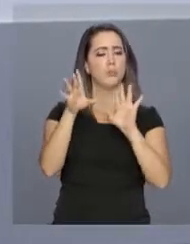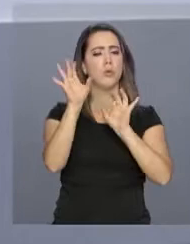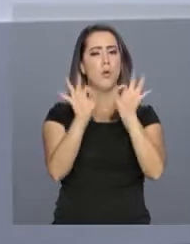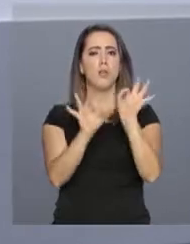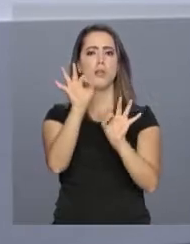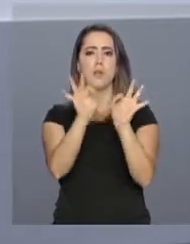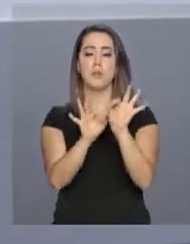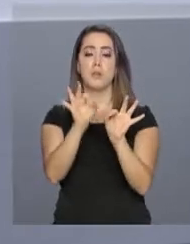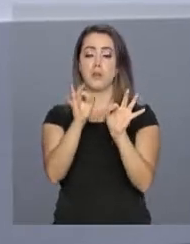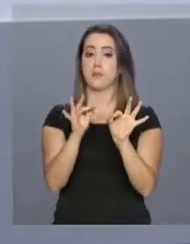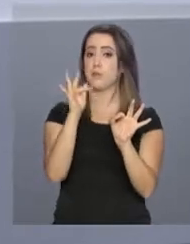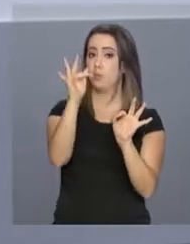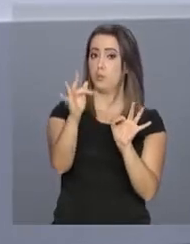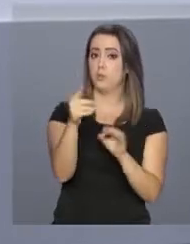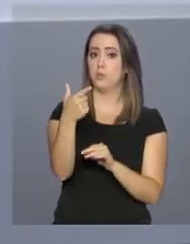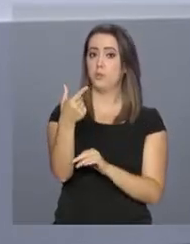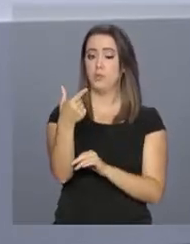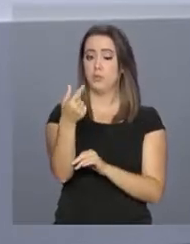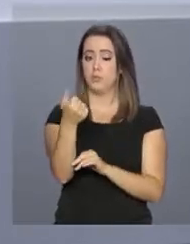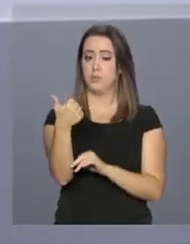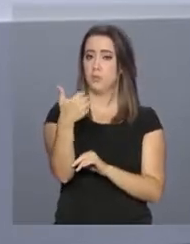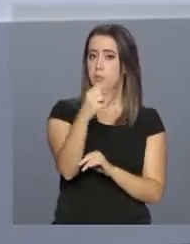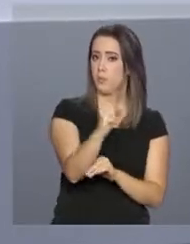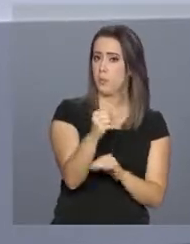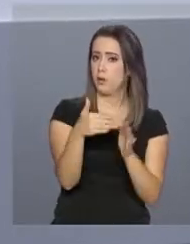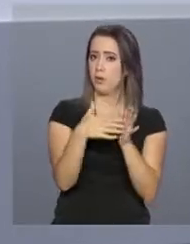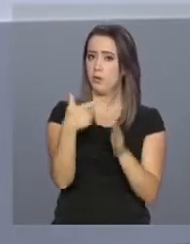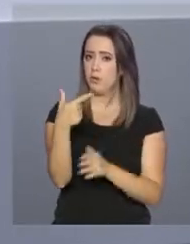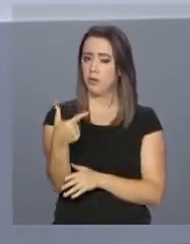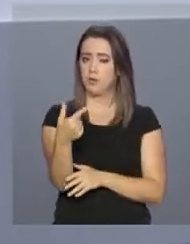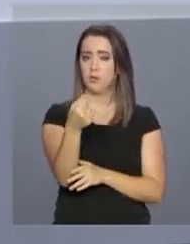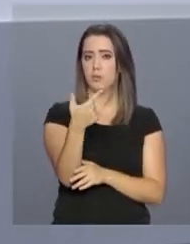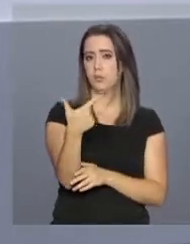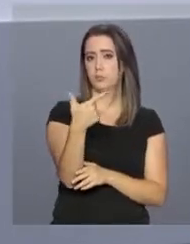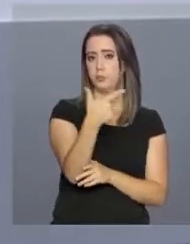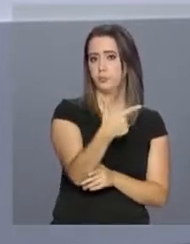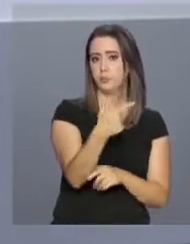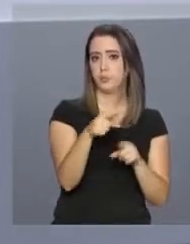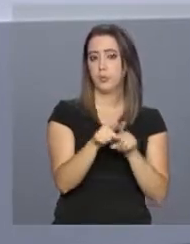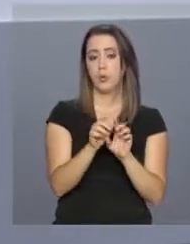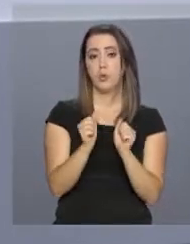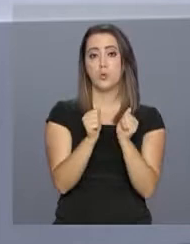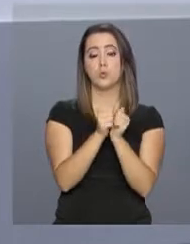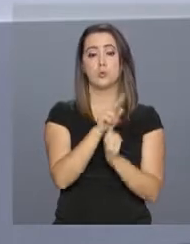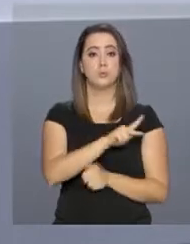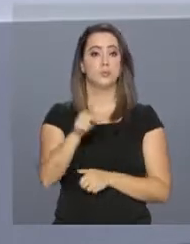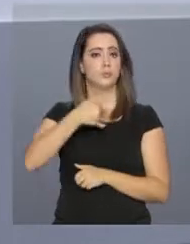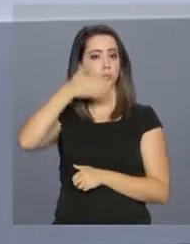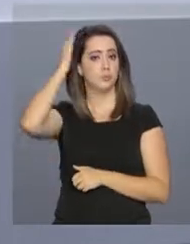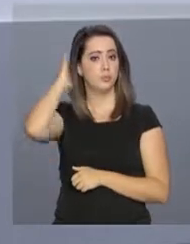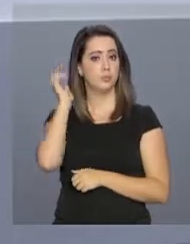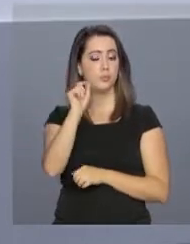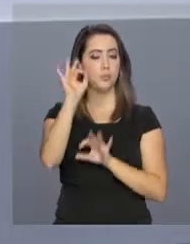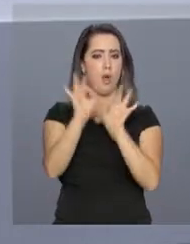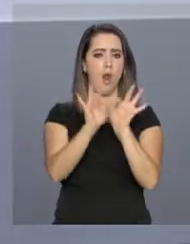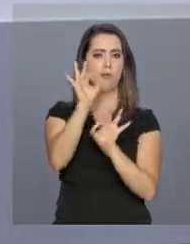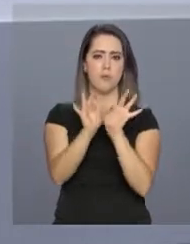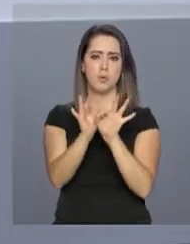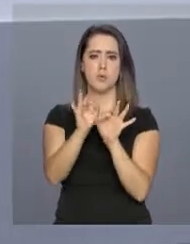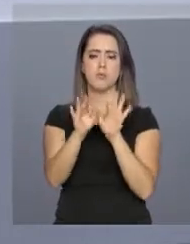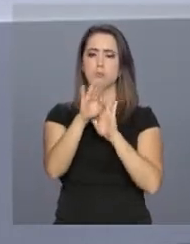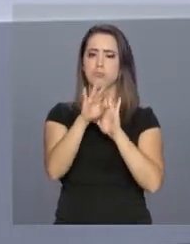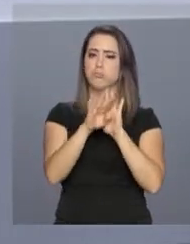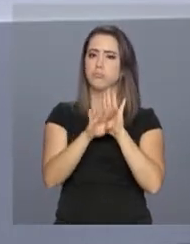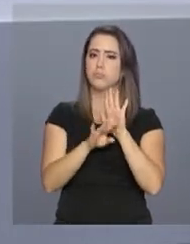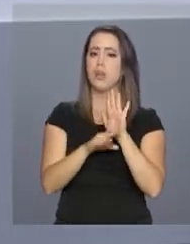de negócios e gestão para os anos de 2018 a 2022, com a presença do presidente Michel Temer. O plano prevê